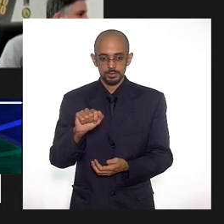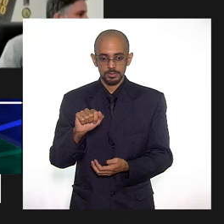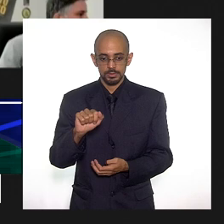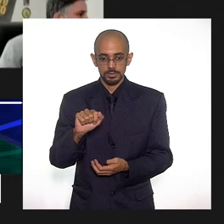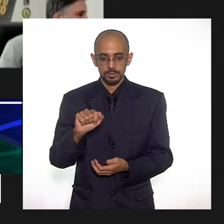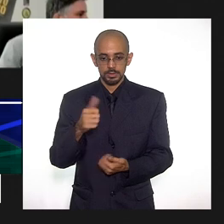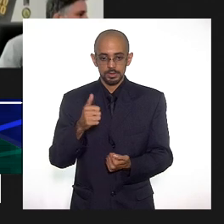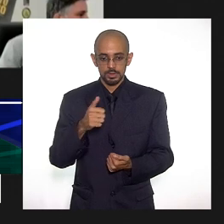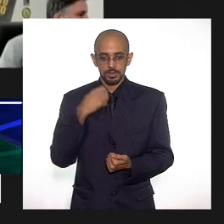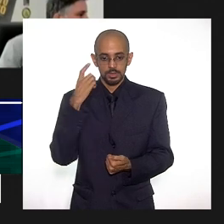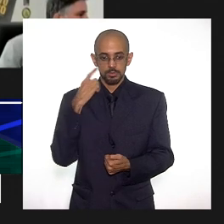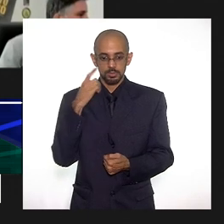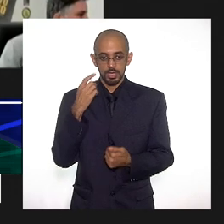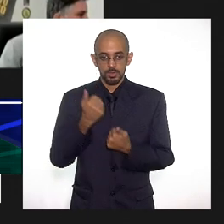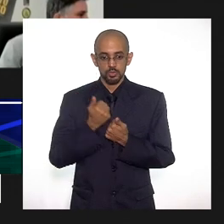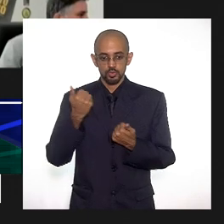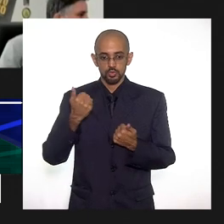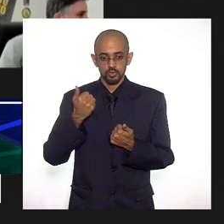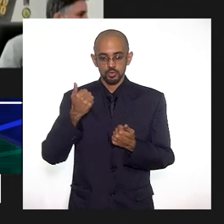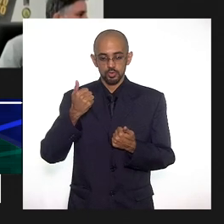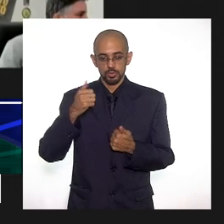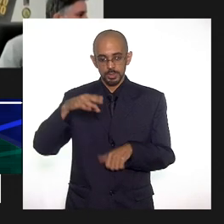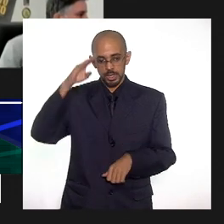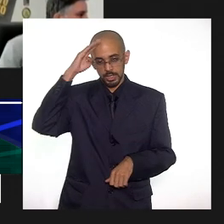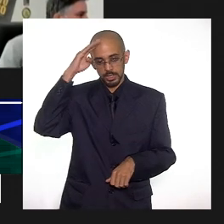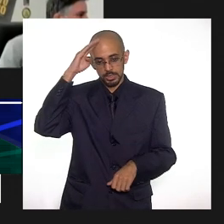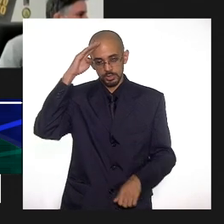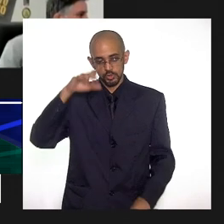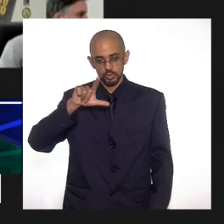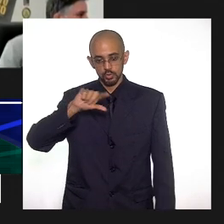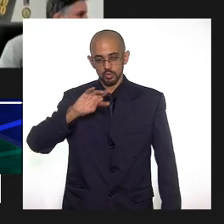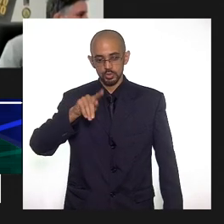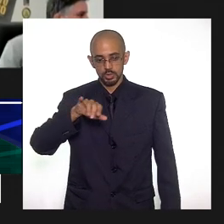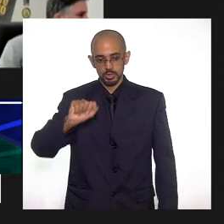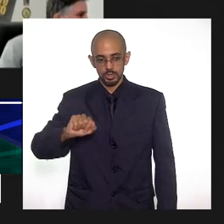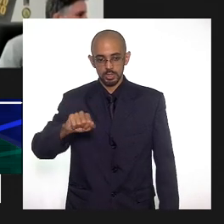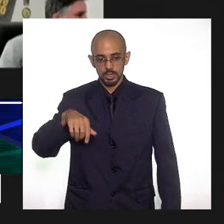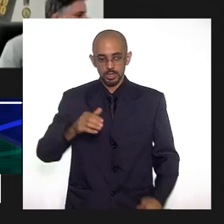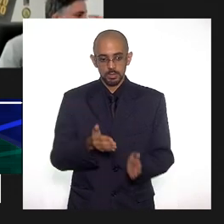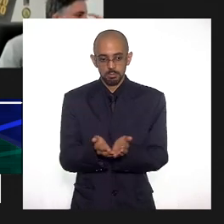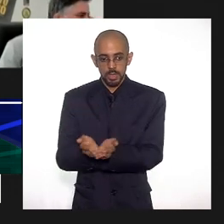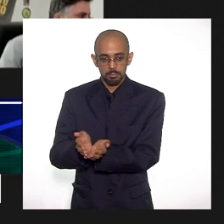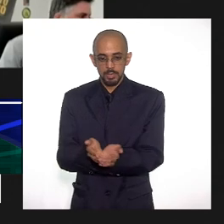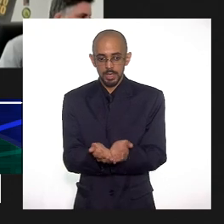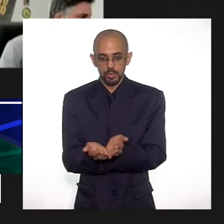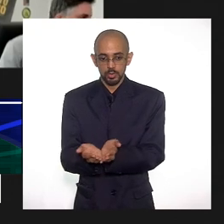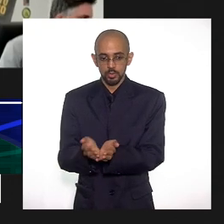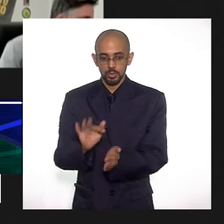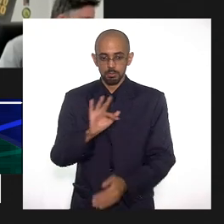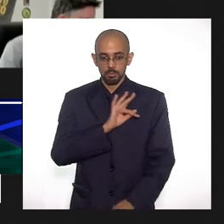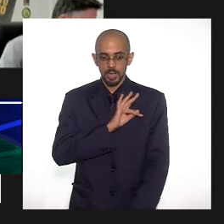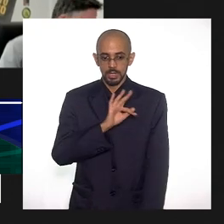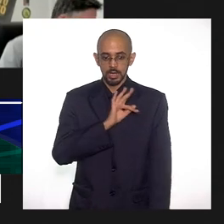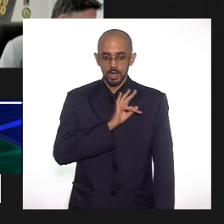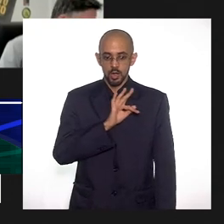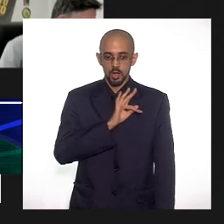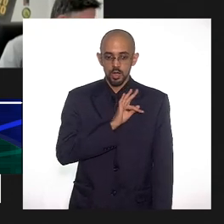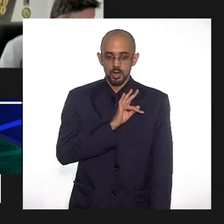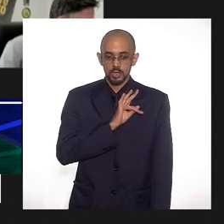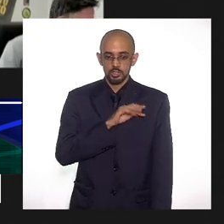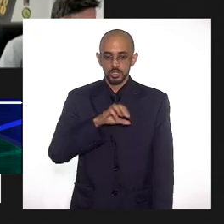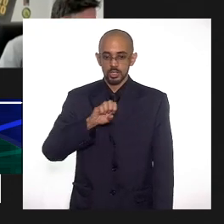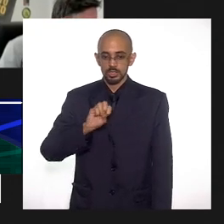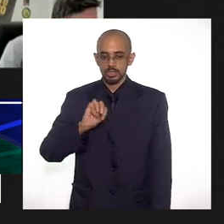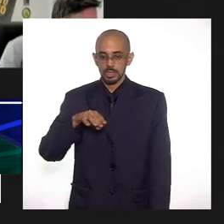Deputado Subtenente Bernardo, Lucinha foi. Deputado Bebeto, deputada Marta Rocha, deputado Samuel